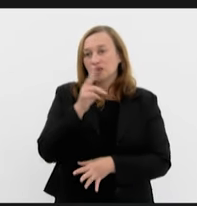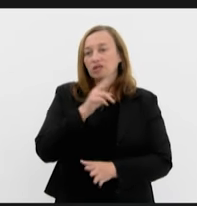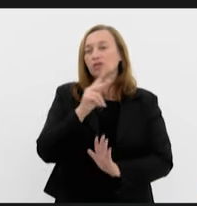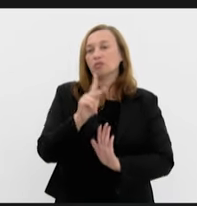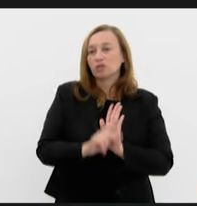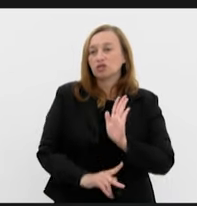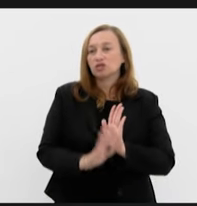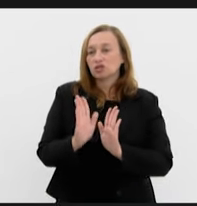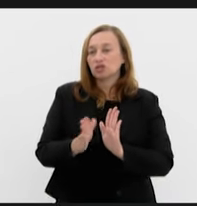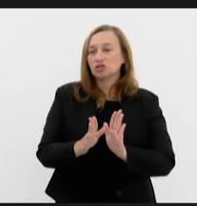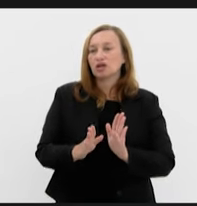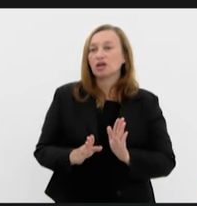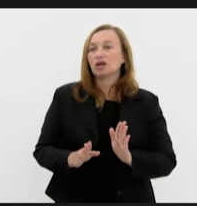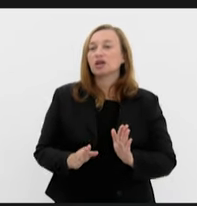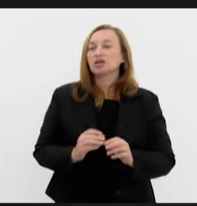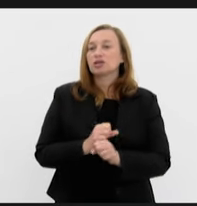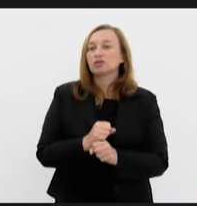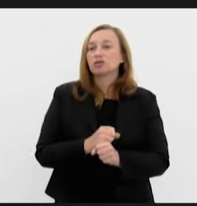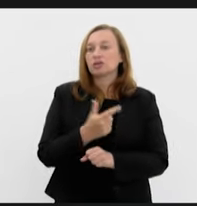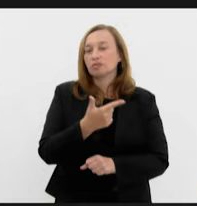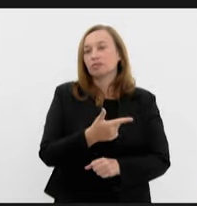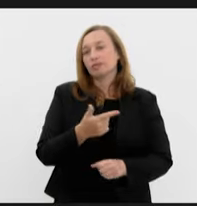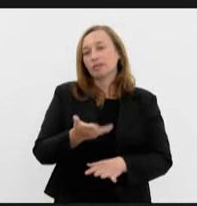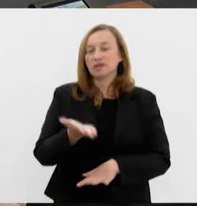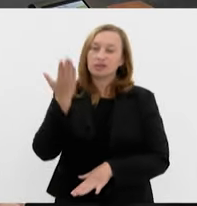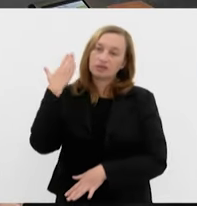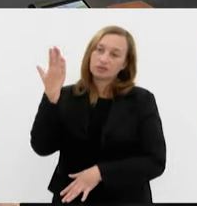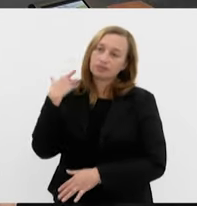que já vem caminhando Desde o ano